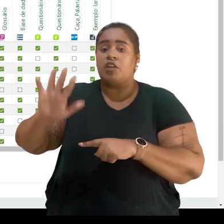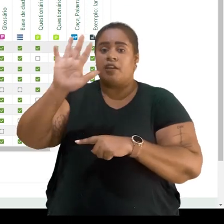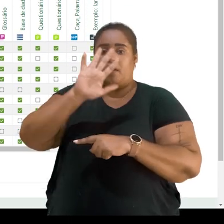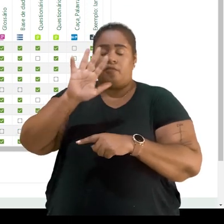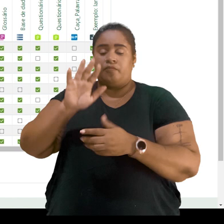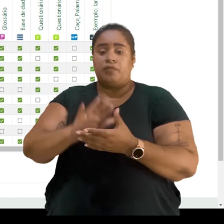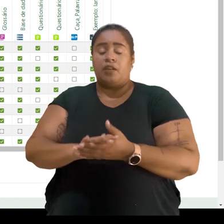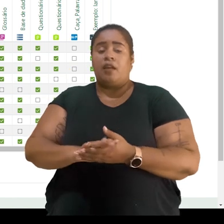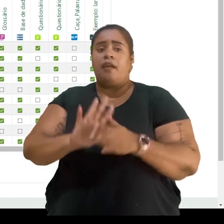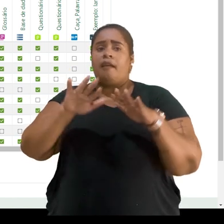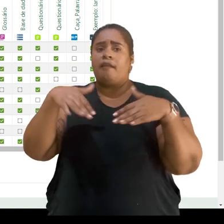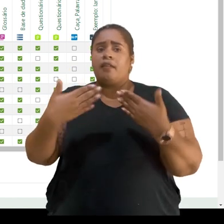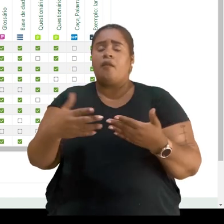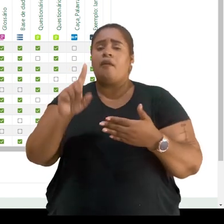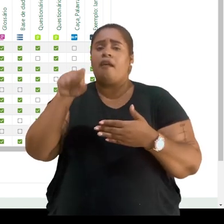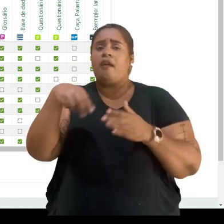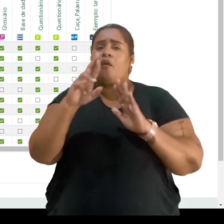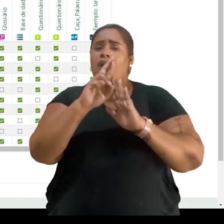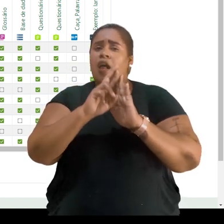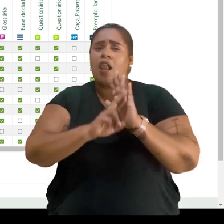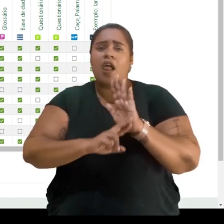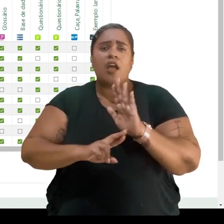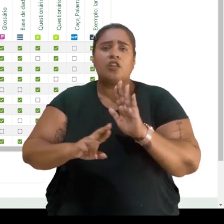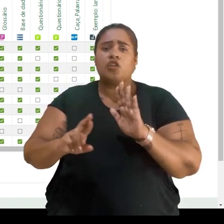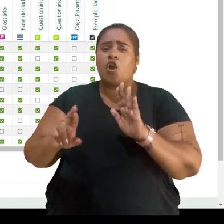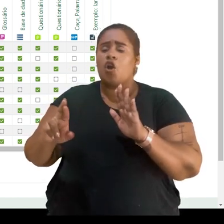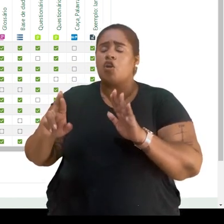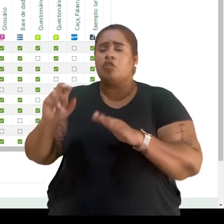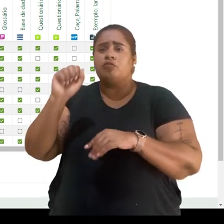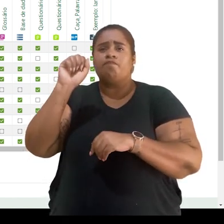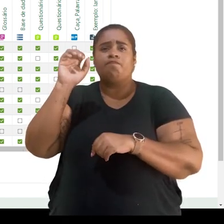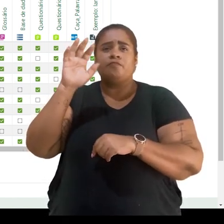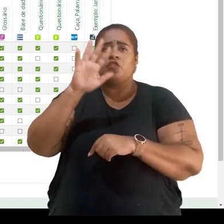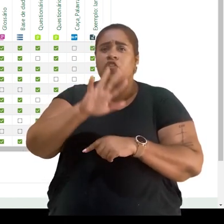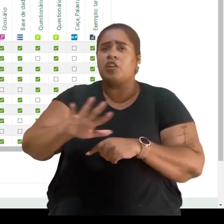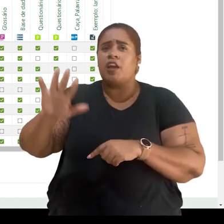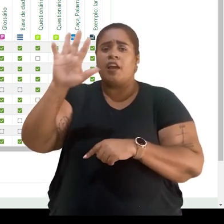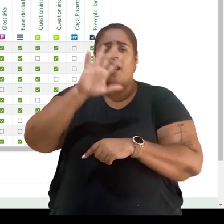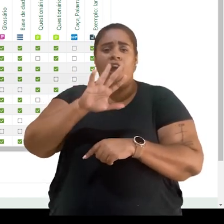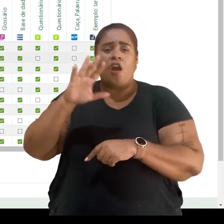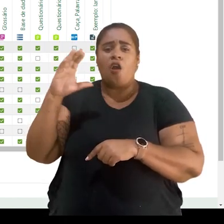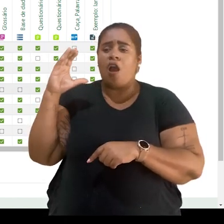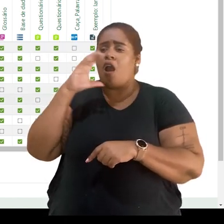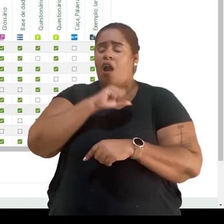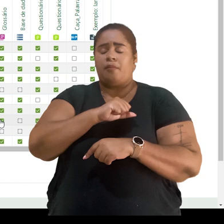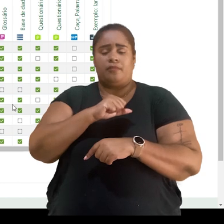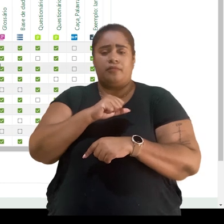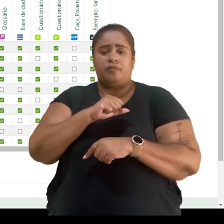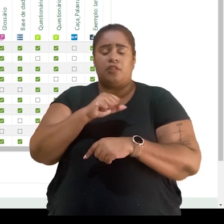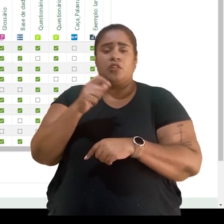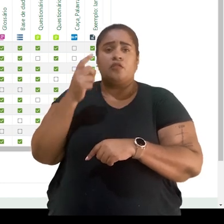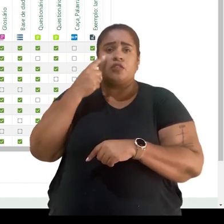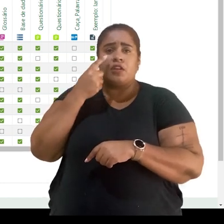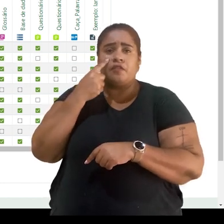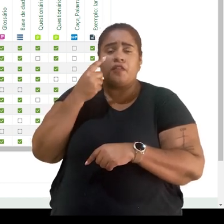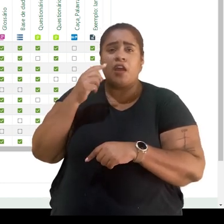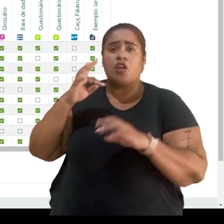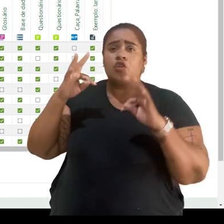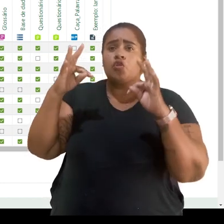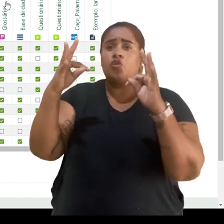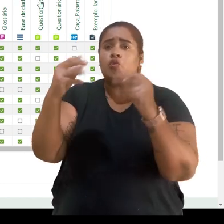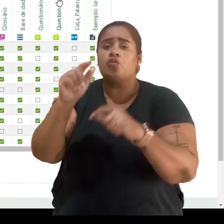dos alunos Então esse aqui é um relatório muito prático para você ter uma visão Geral de todos os alunos